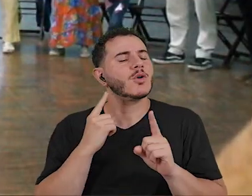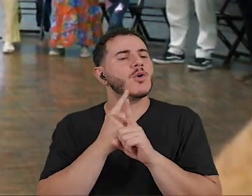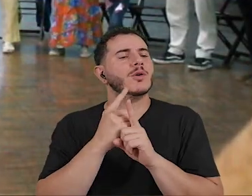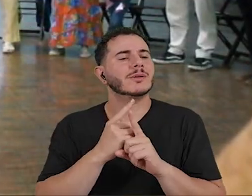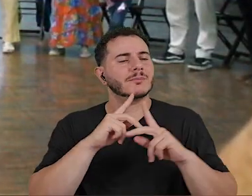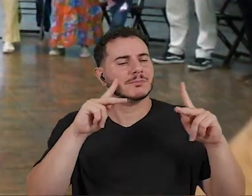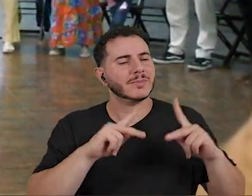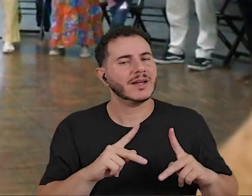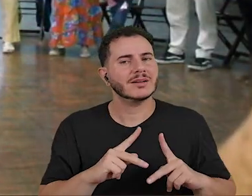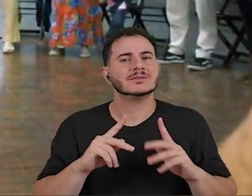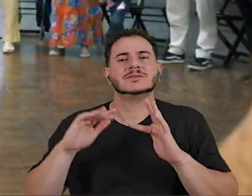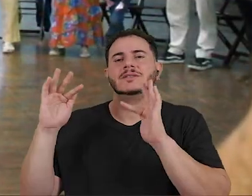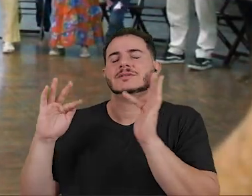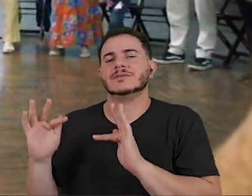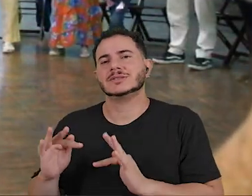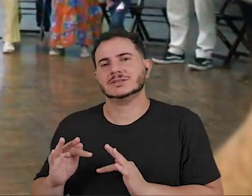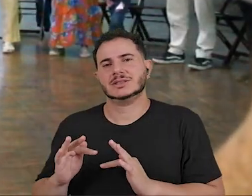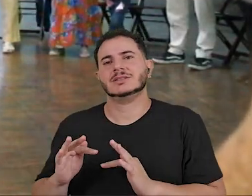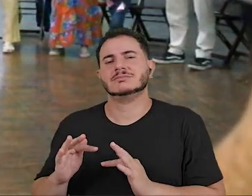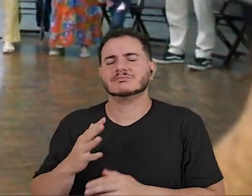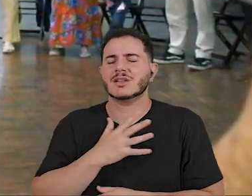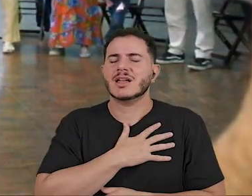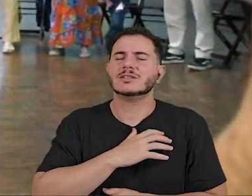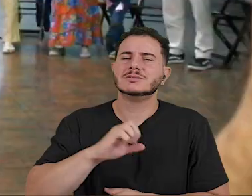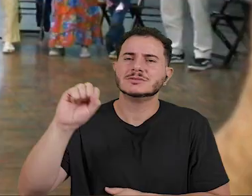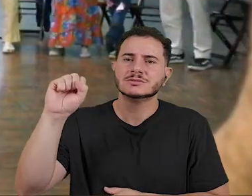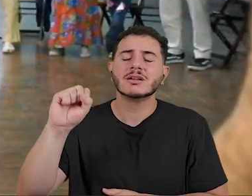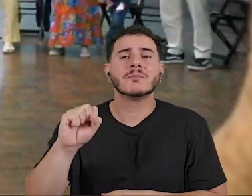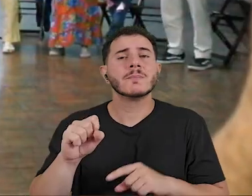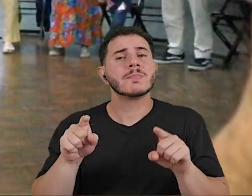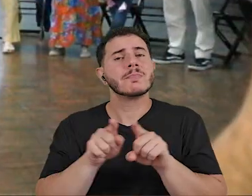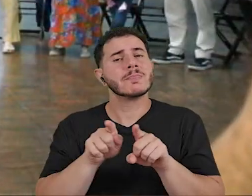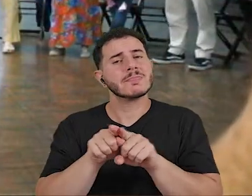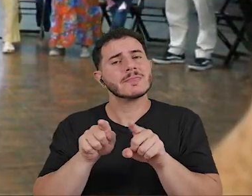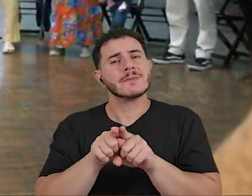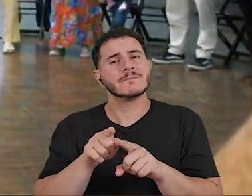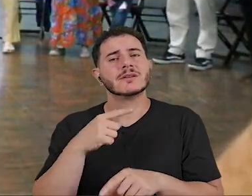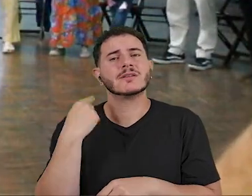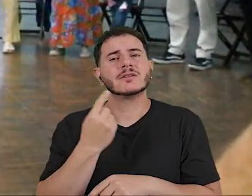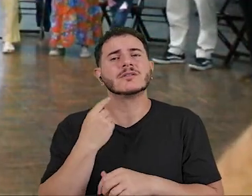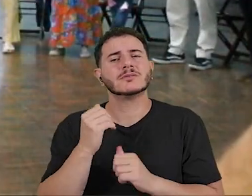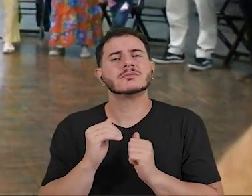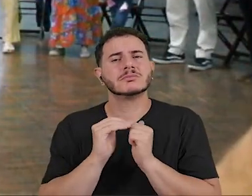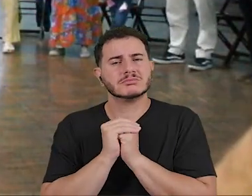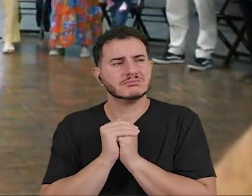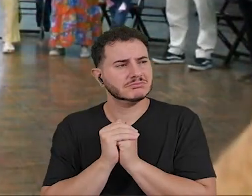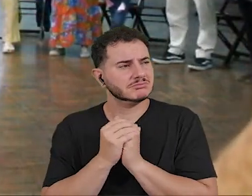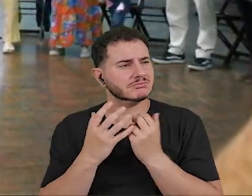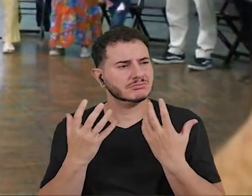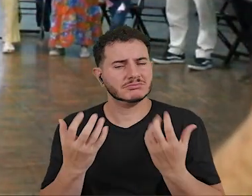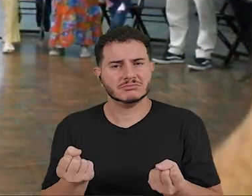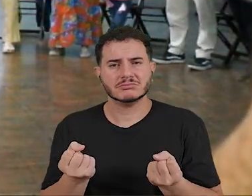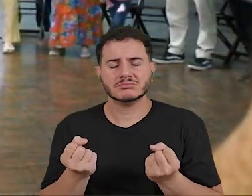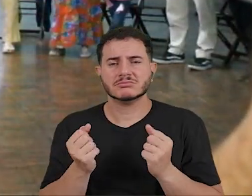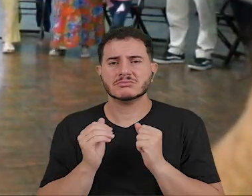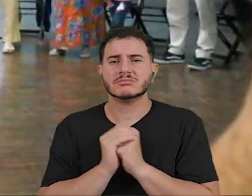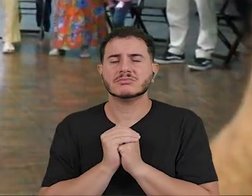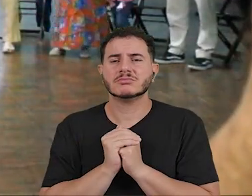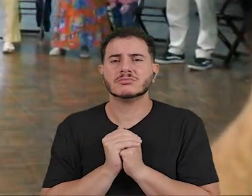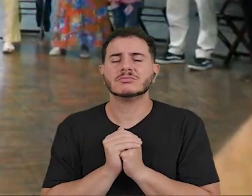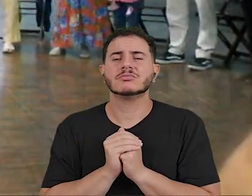o nosso ciclo com o Pai Nosso e Maurício. Correto? Mestre Marcelo canta toada do Nação de Oxalá. Então tem